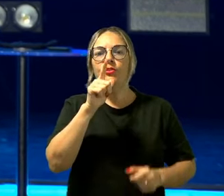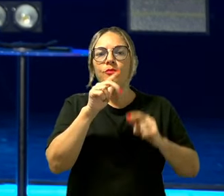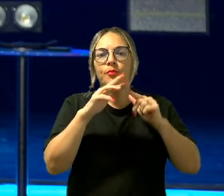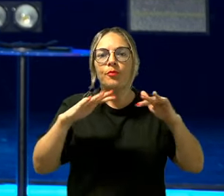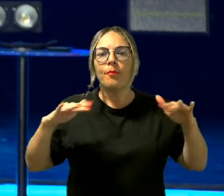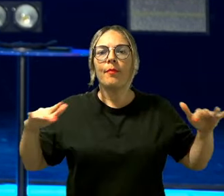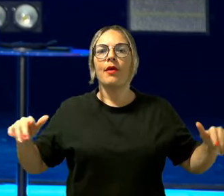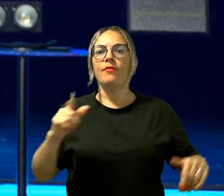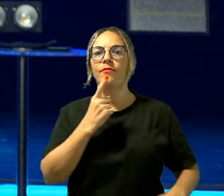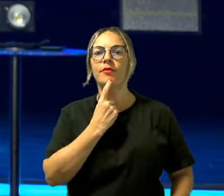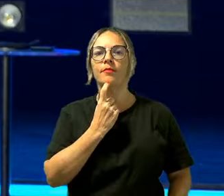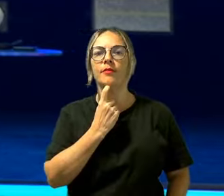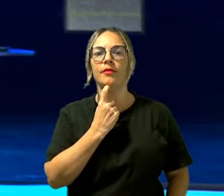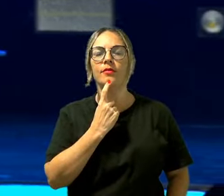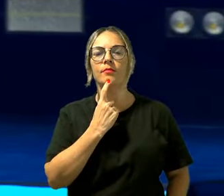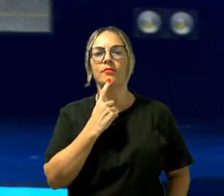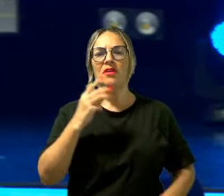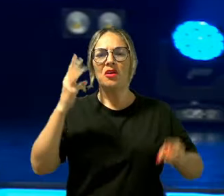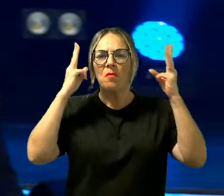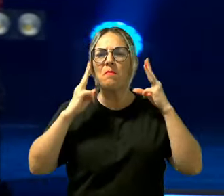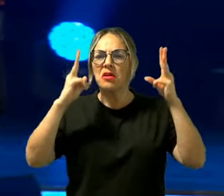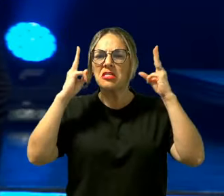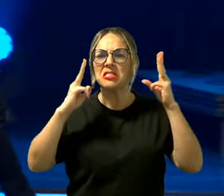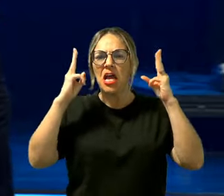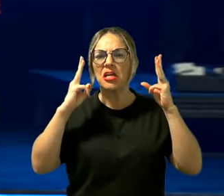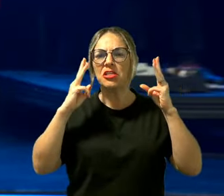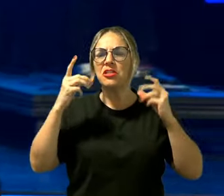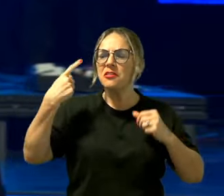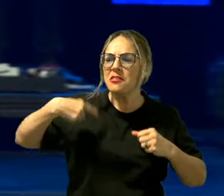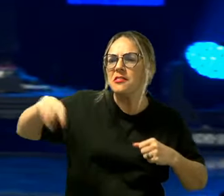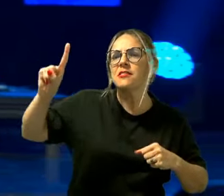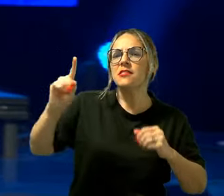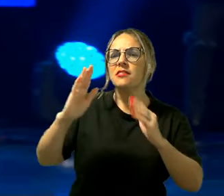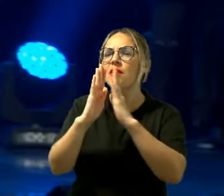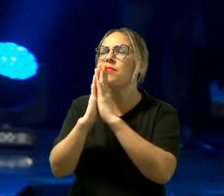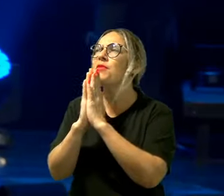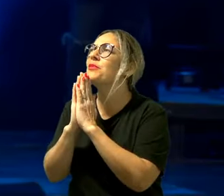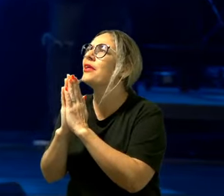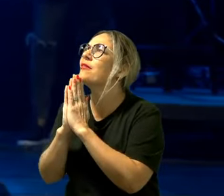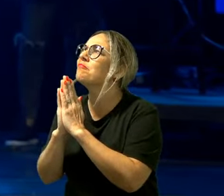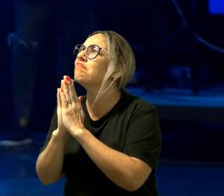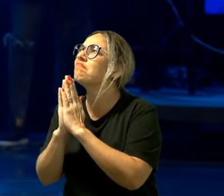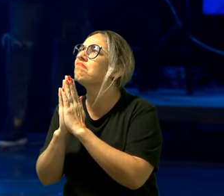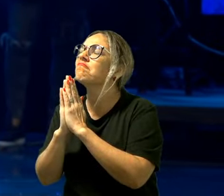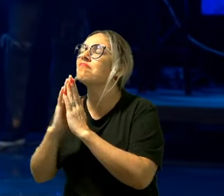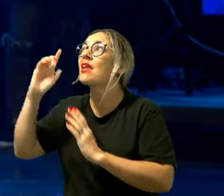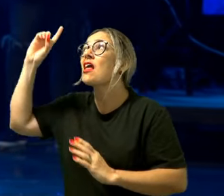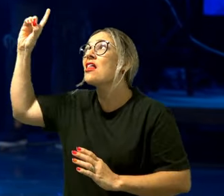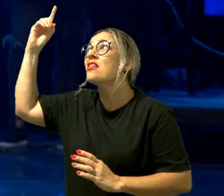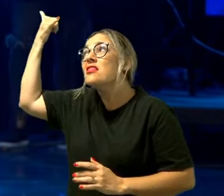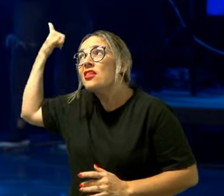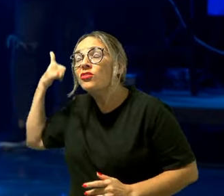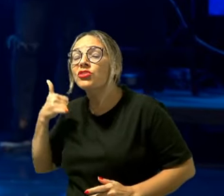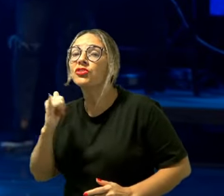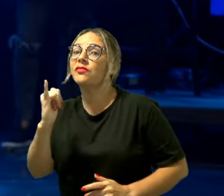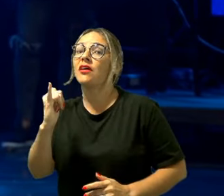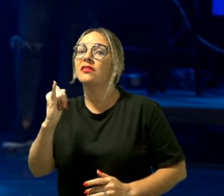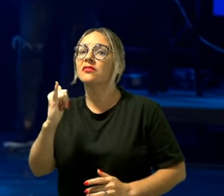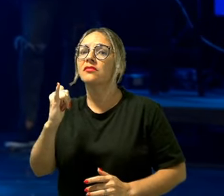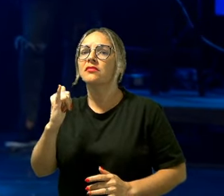orar. Quando Moisés ora, a resposta de Deus para Moisés é: Moisés, por que clamas a